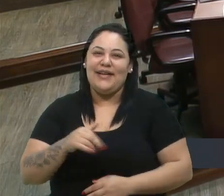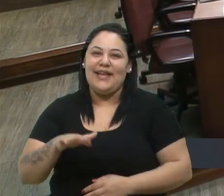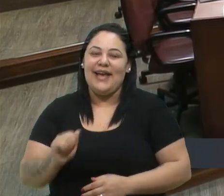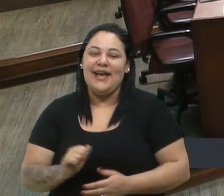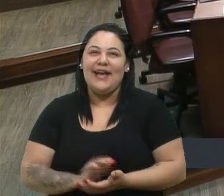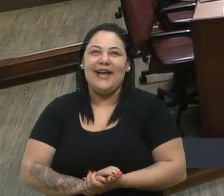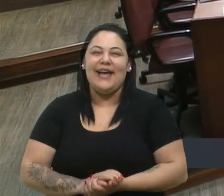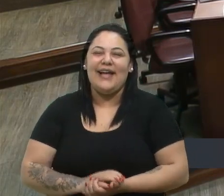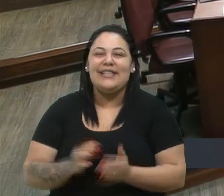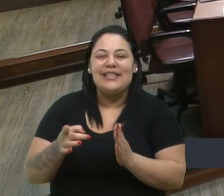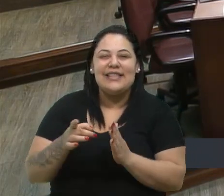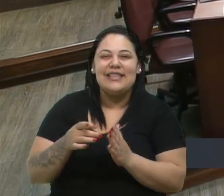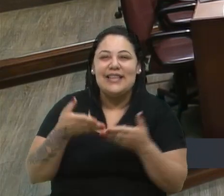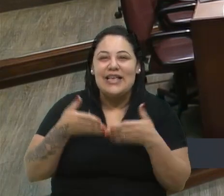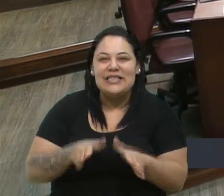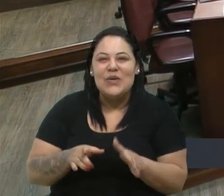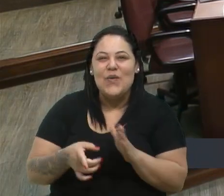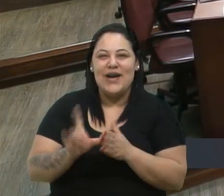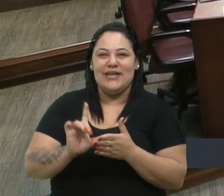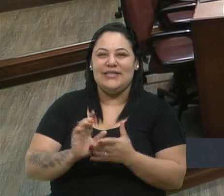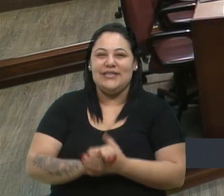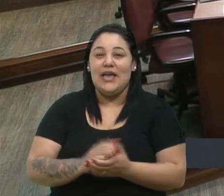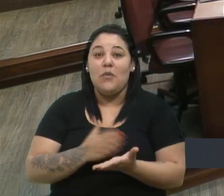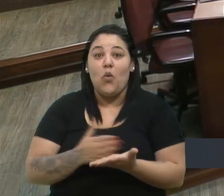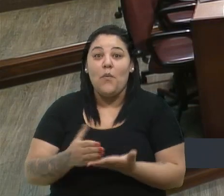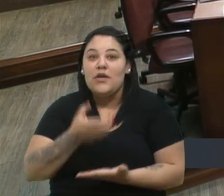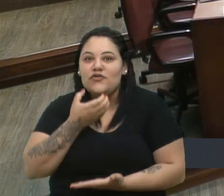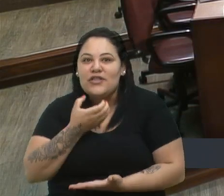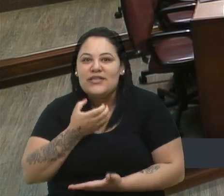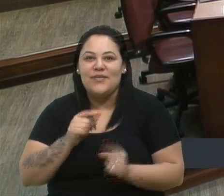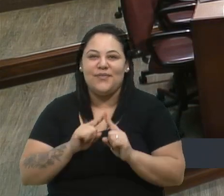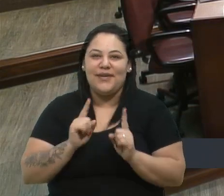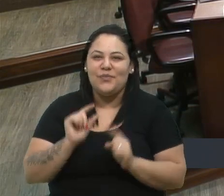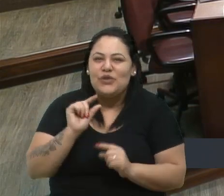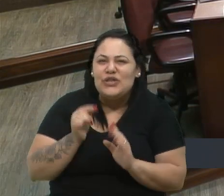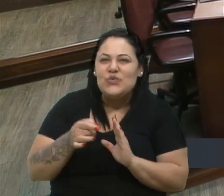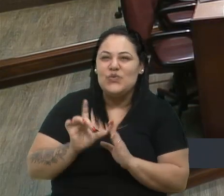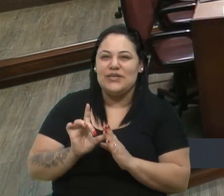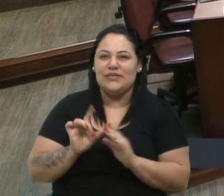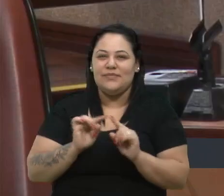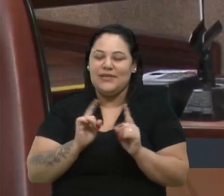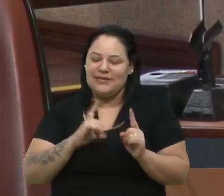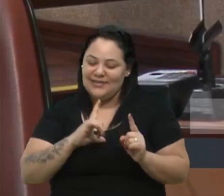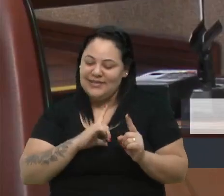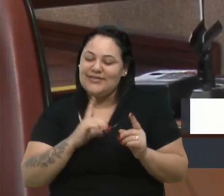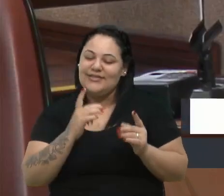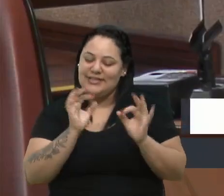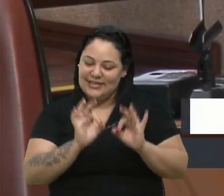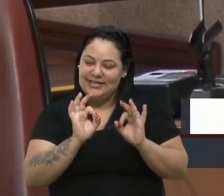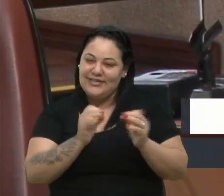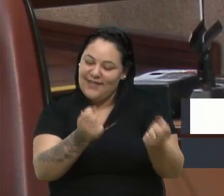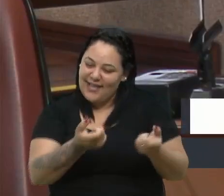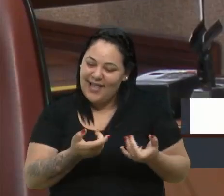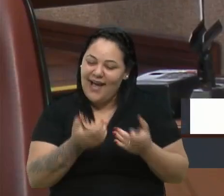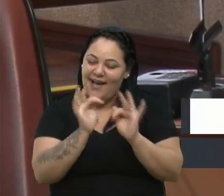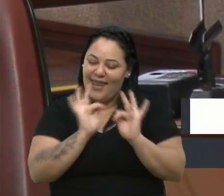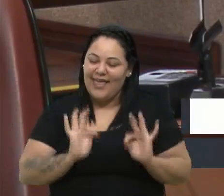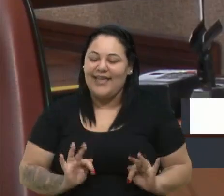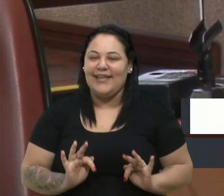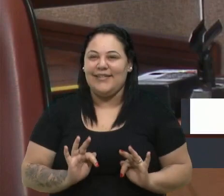nascer agora no início de dezembro, veio um pouquinho antes, mas vai encher a toda a família e todos os amigos com muita